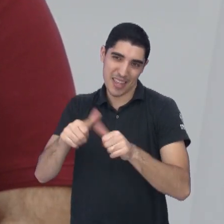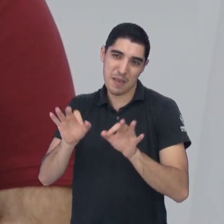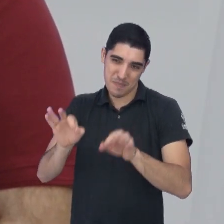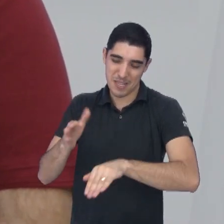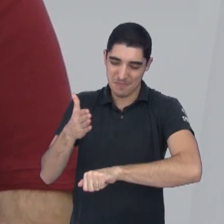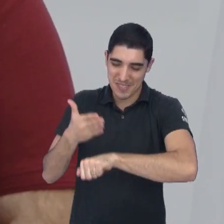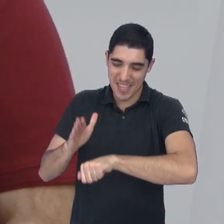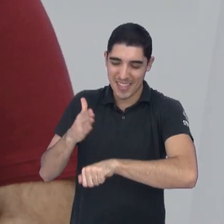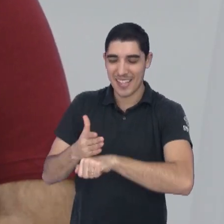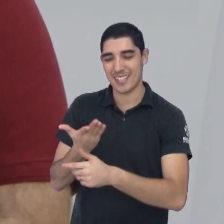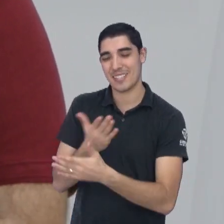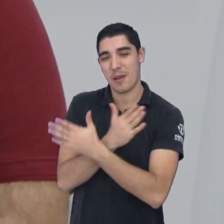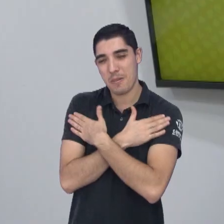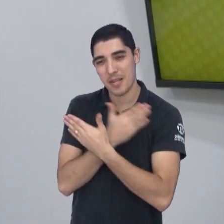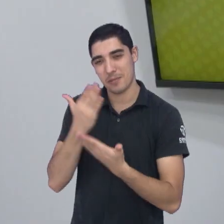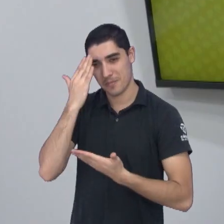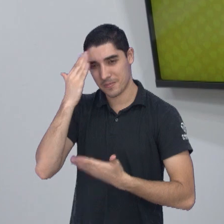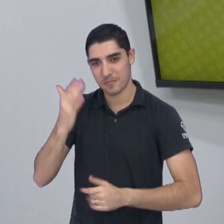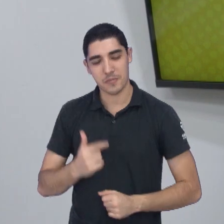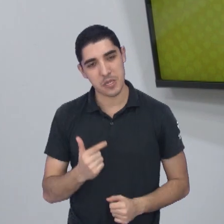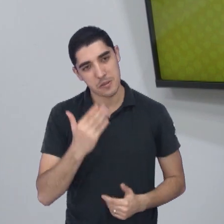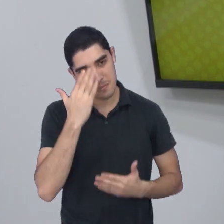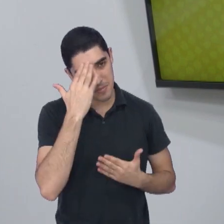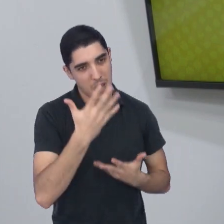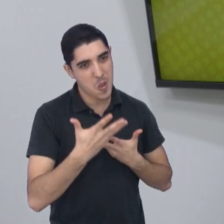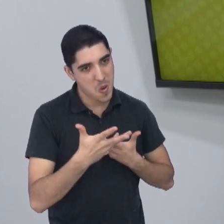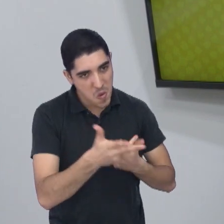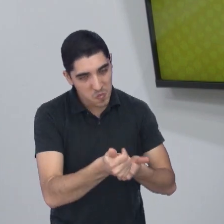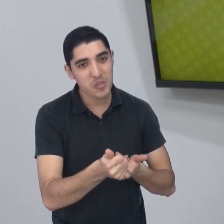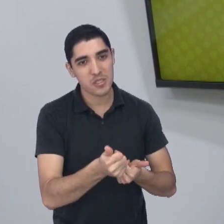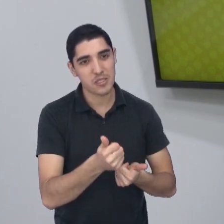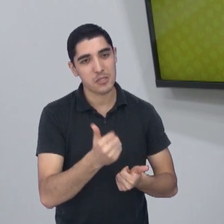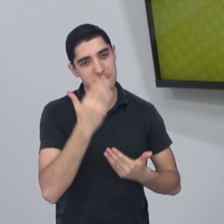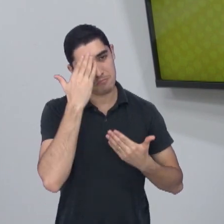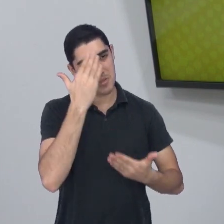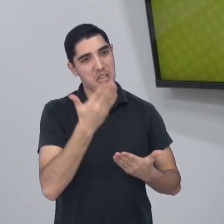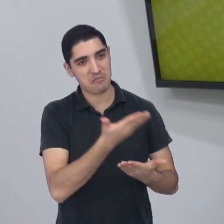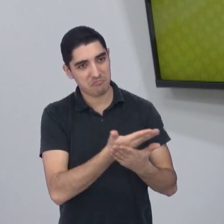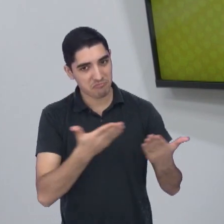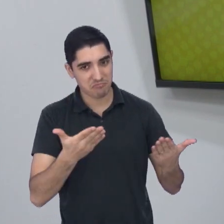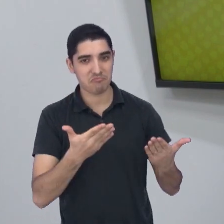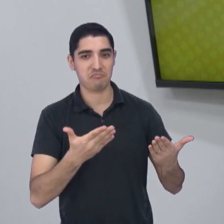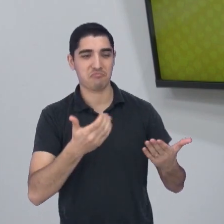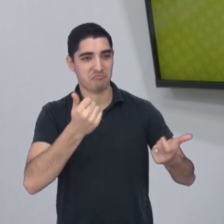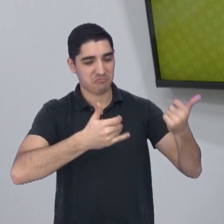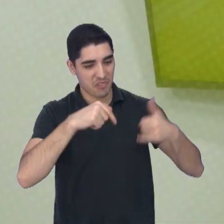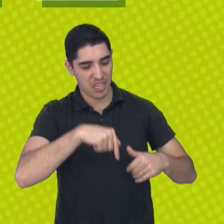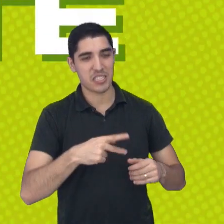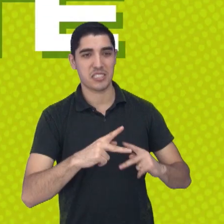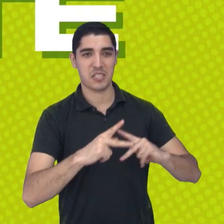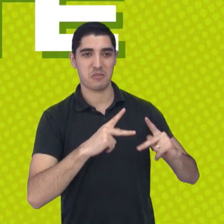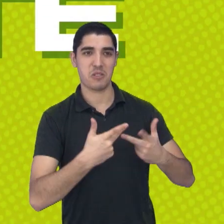José. Um abraço, obrigado. Obrigado, prazer, obrigado pelo convite e obrigado por tudo que vocês têm feito por mim aqui nessa cidade.